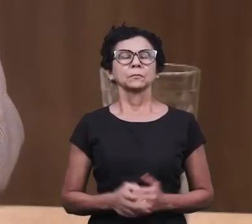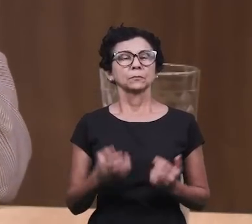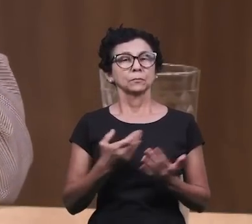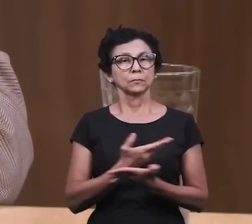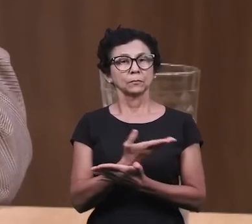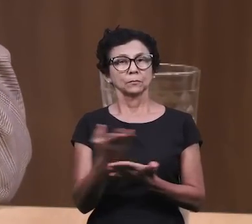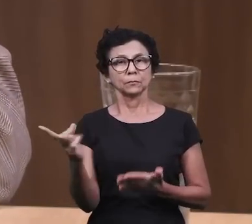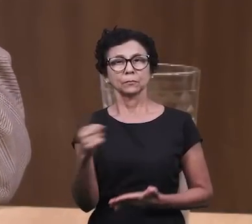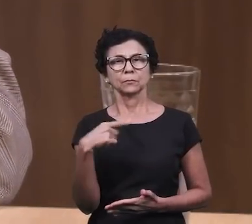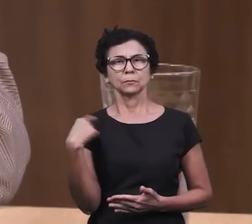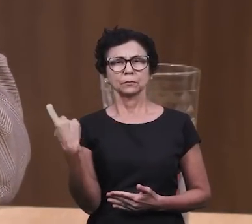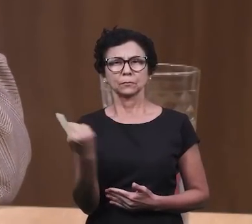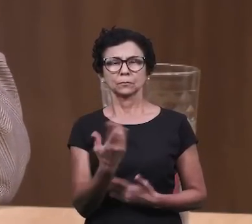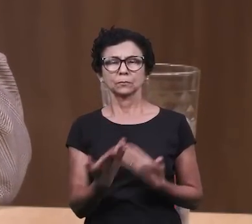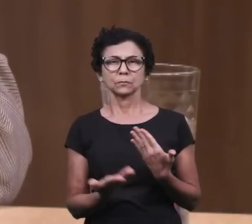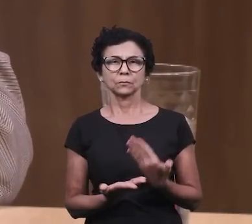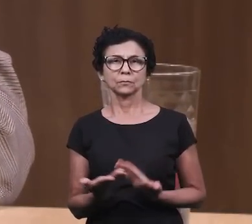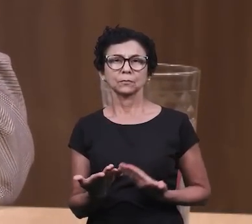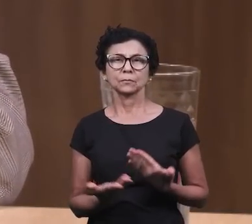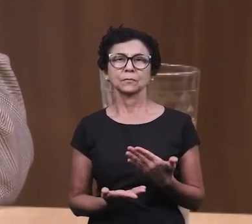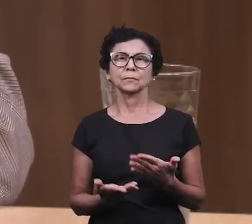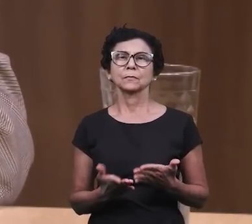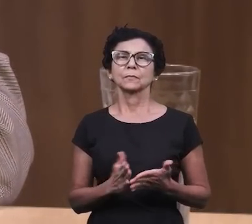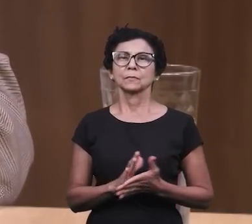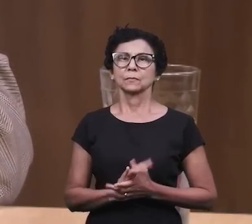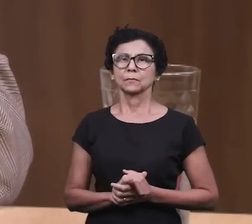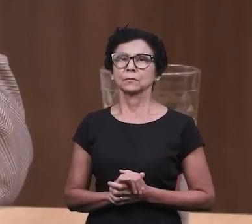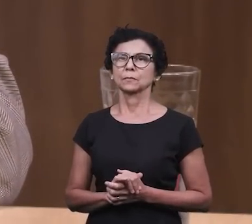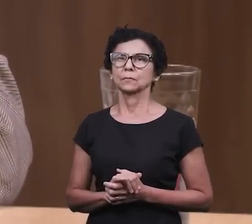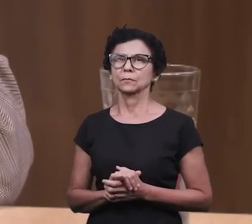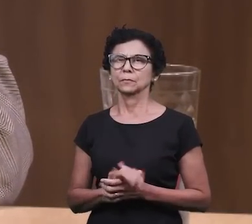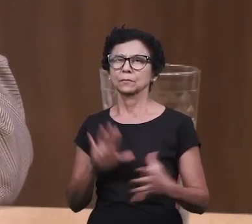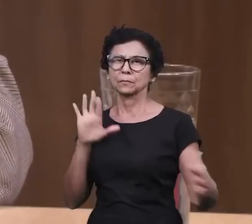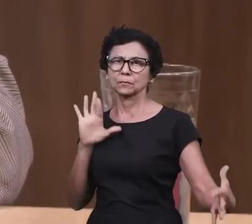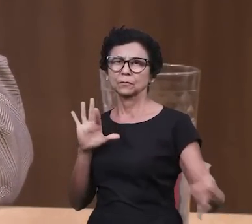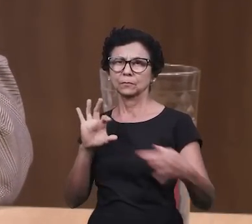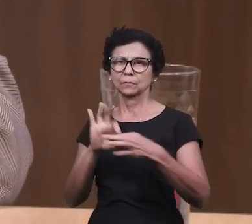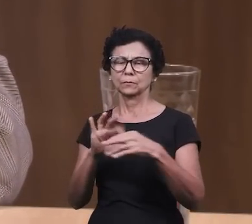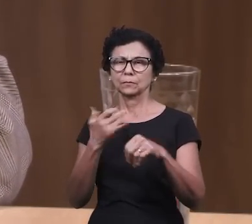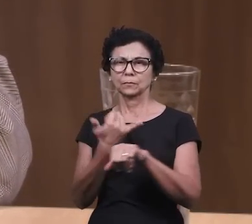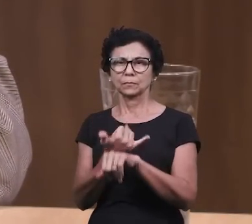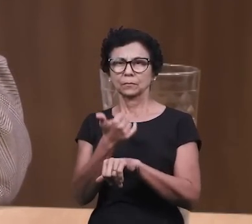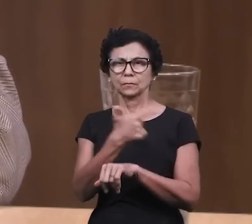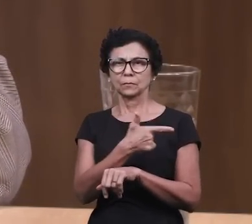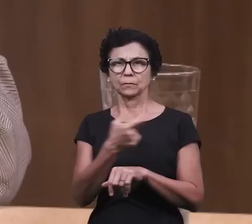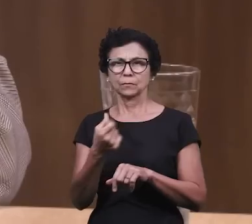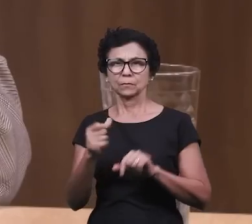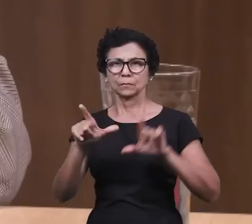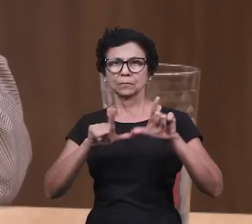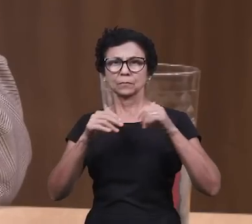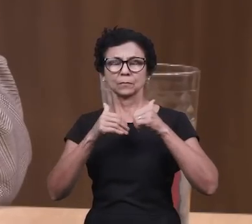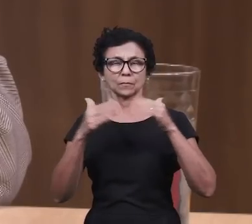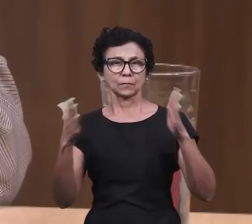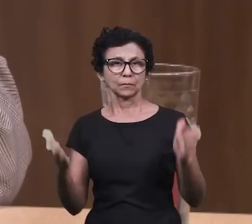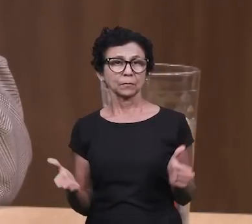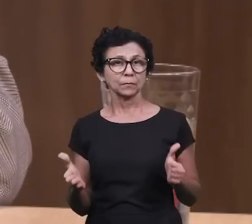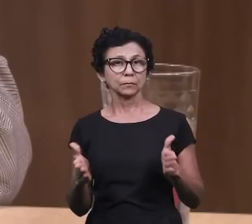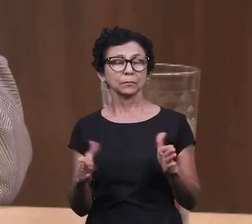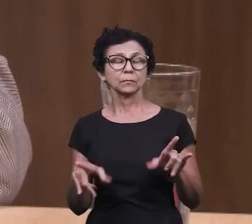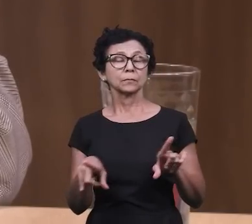Senhor. Eu quero saudar a todos os nossos irmãos, aqueles que estão ligados conosco no canal 126 TV